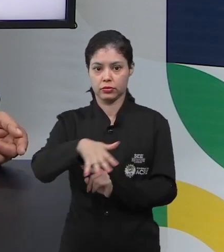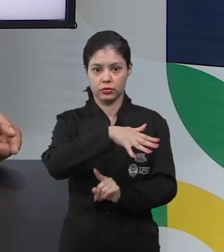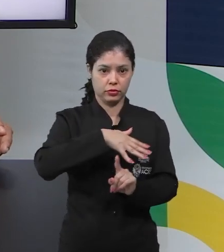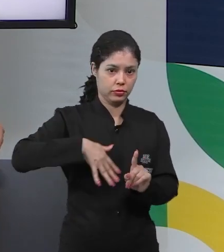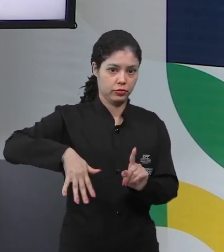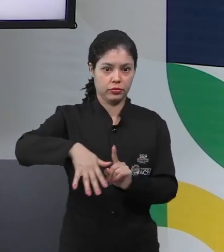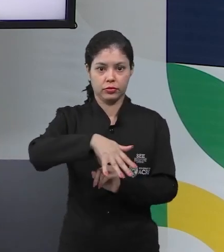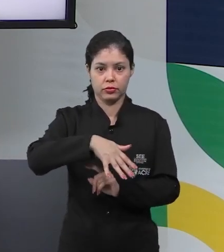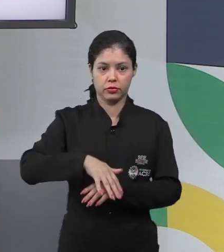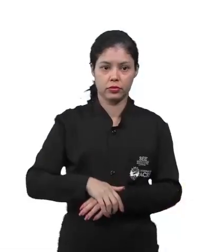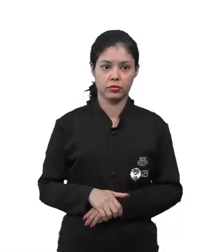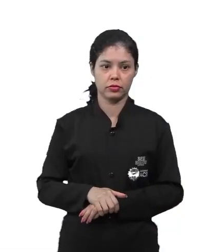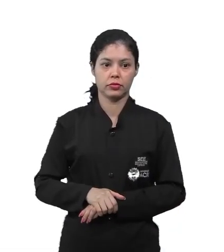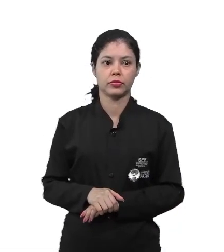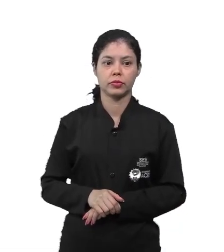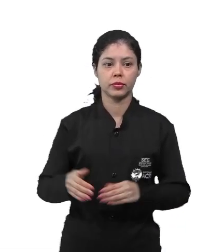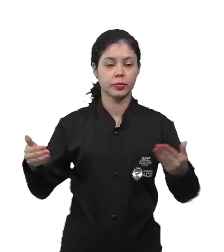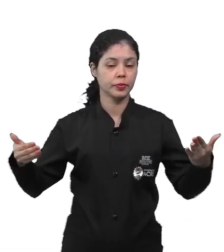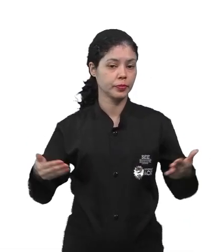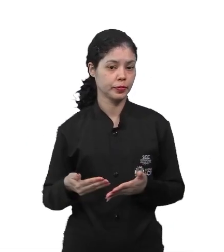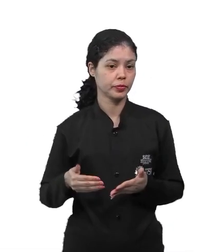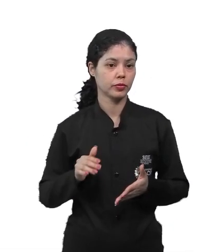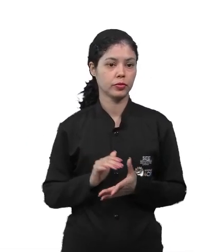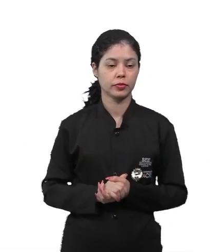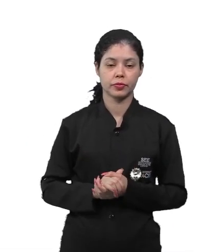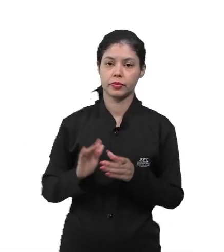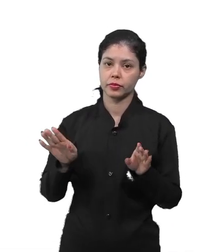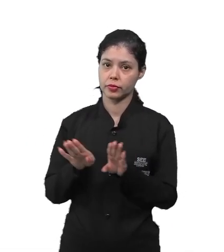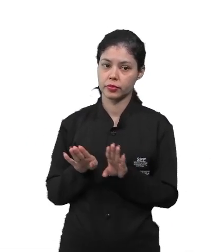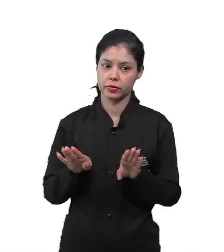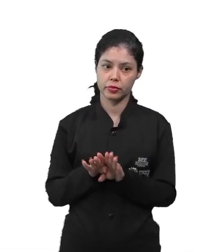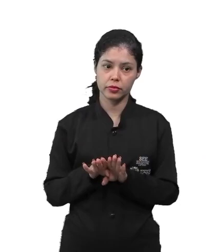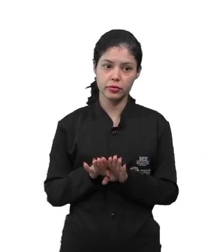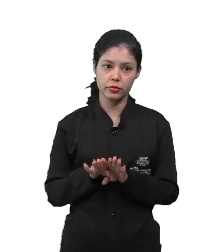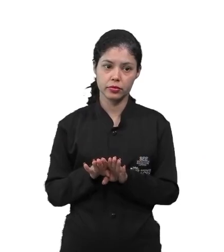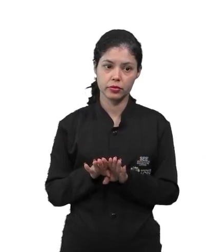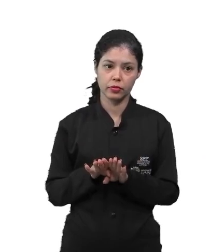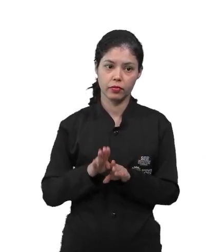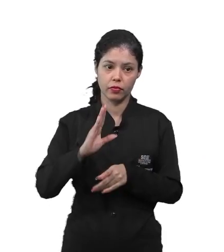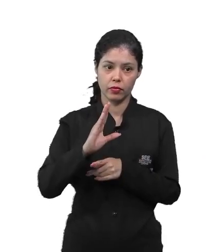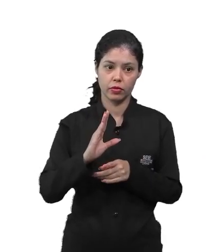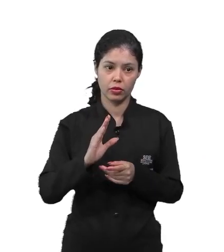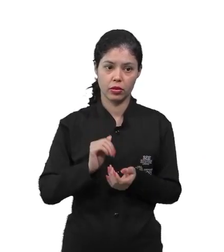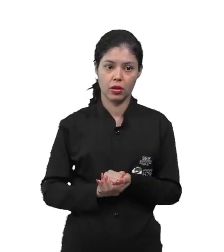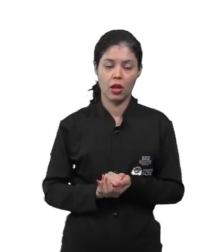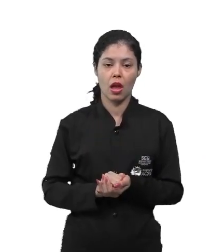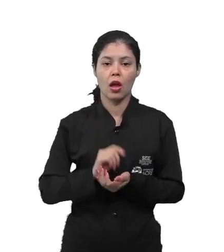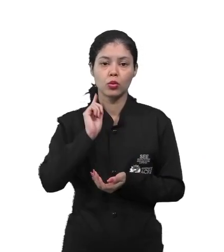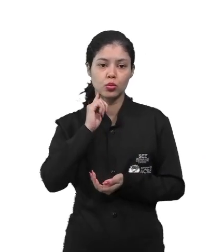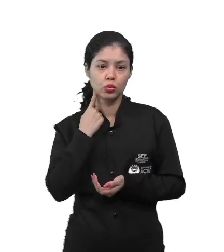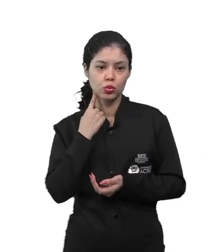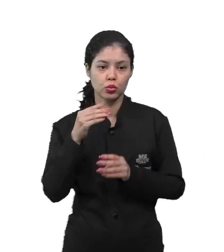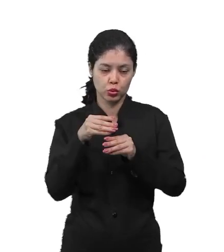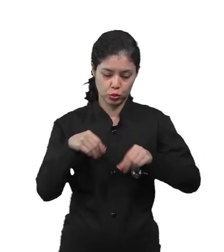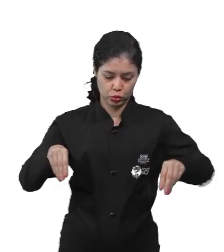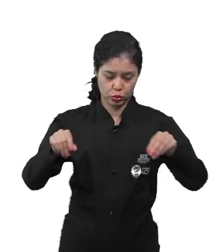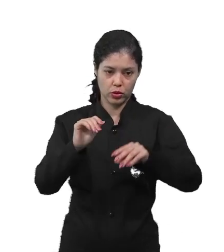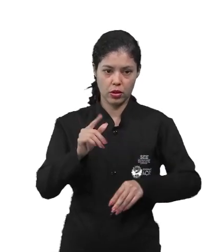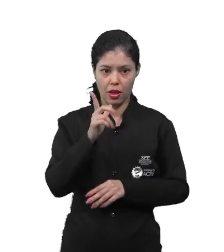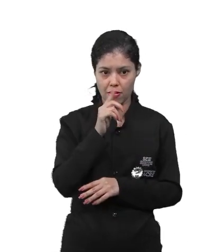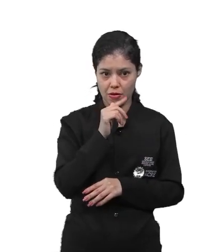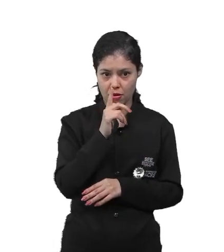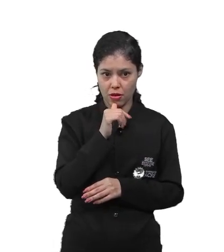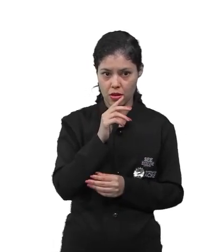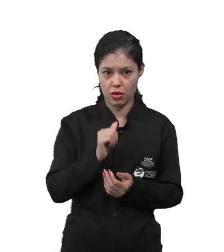ambiente. Agora, temos também a contaminação de solo e água por